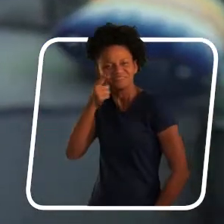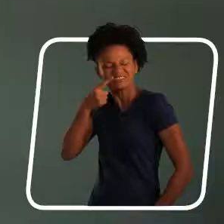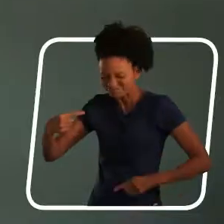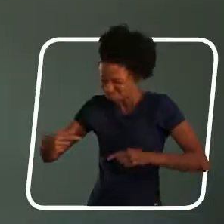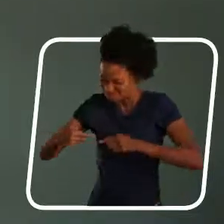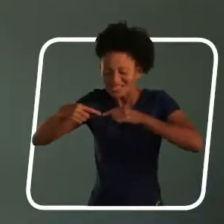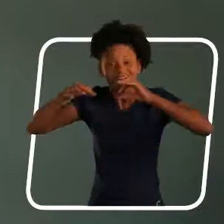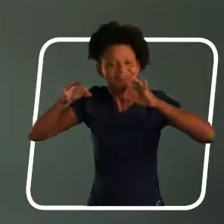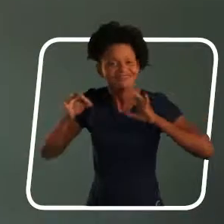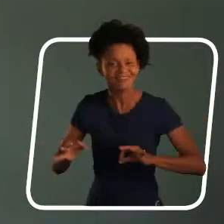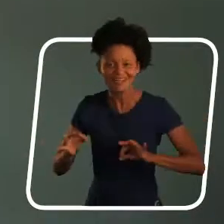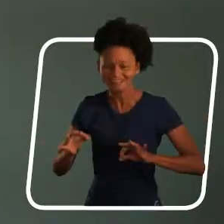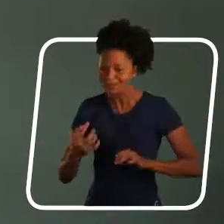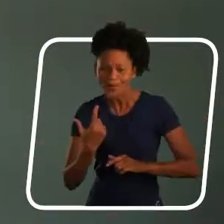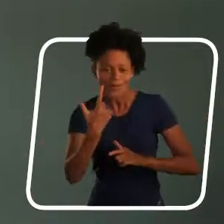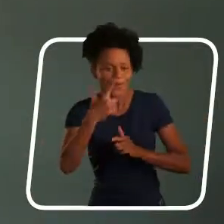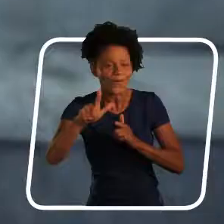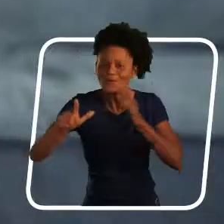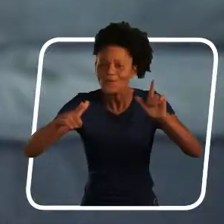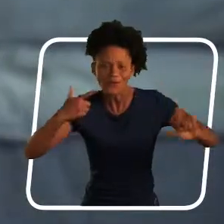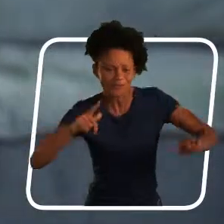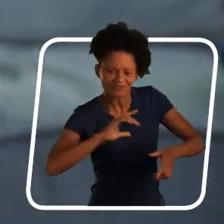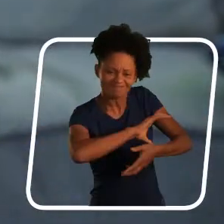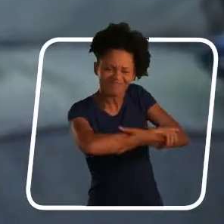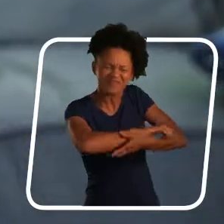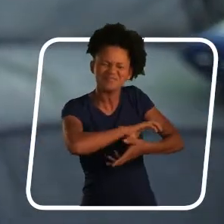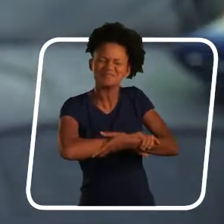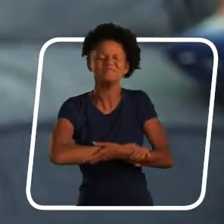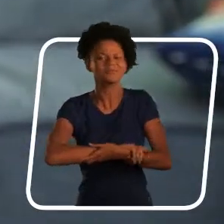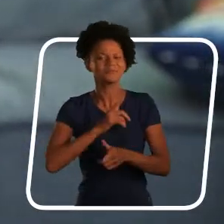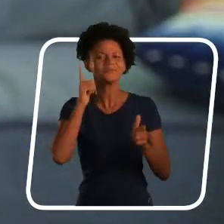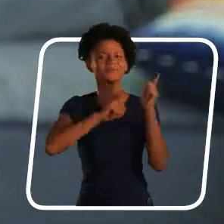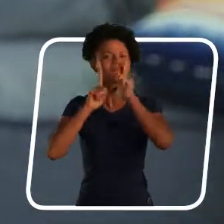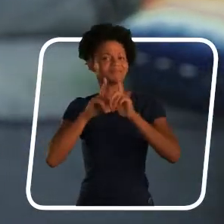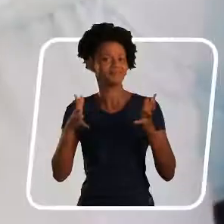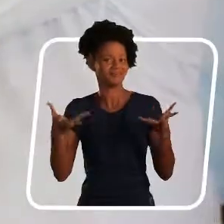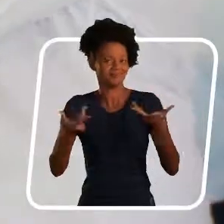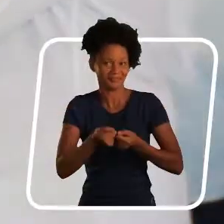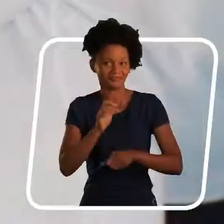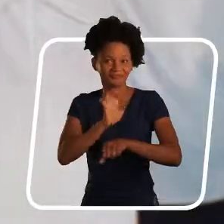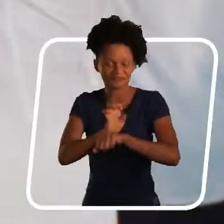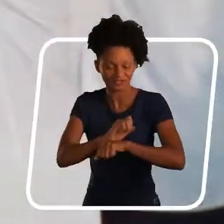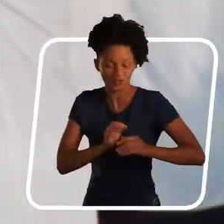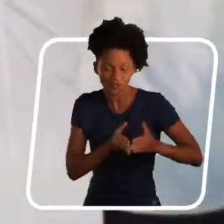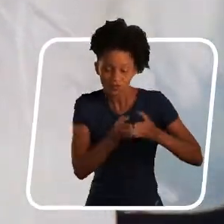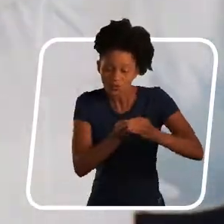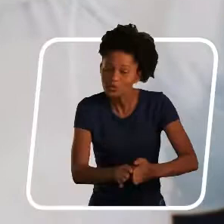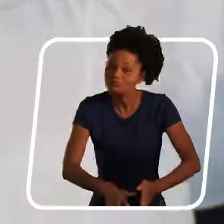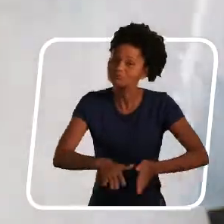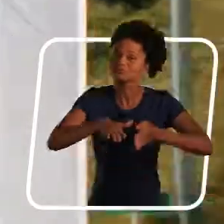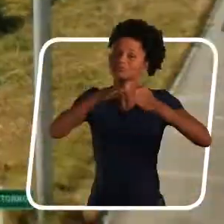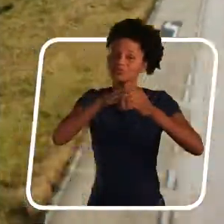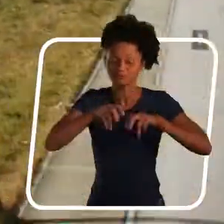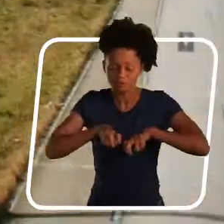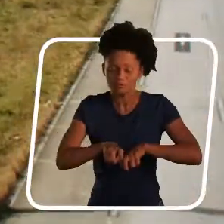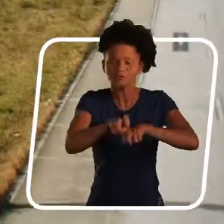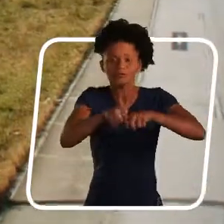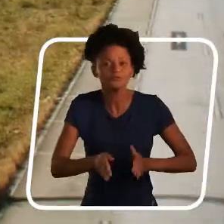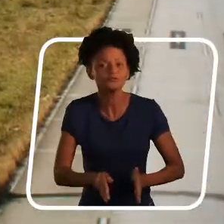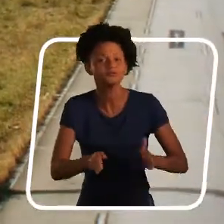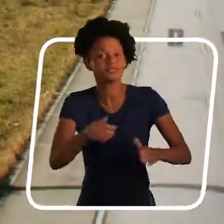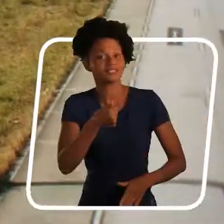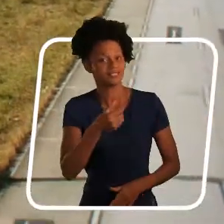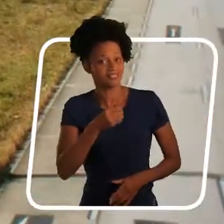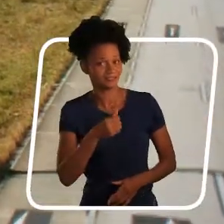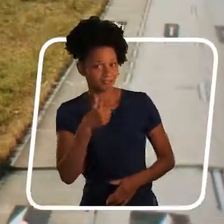muito certo. E fizemos parcerias que deram frutos fantásticos para o estado. A dragagem do porto, a duplicação